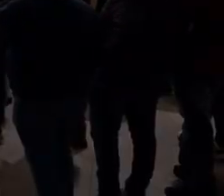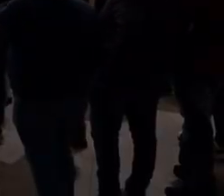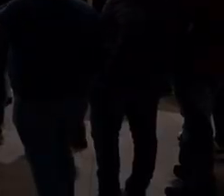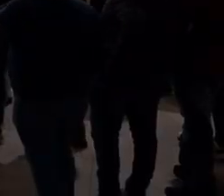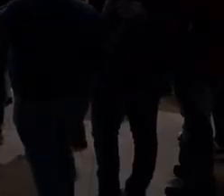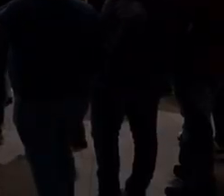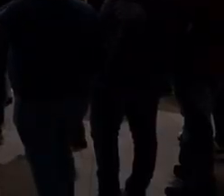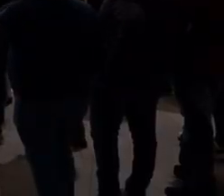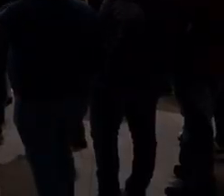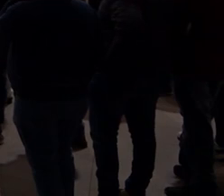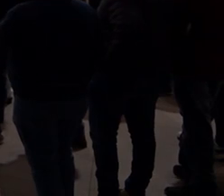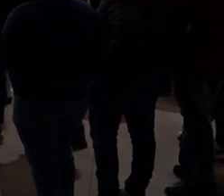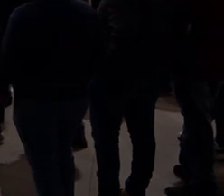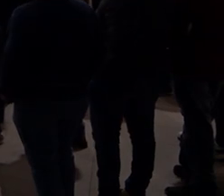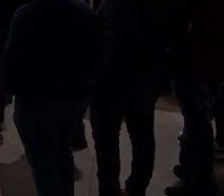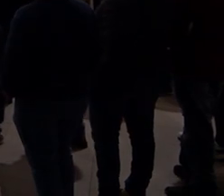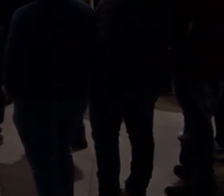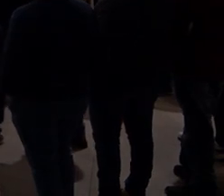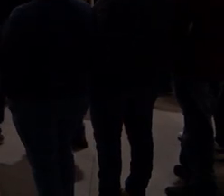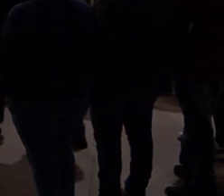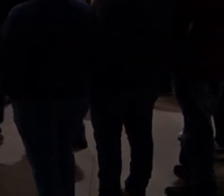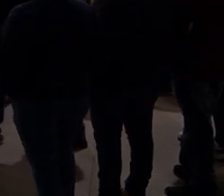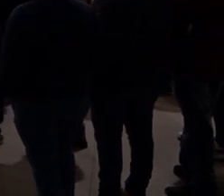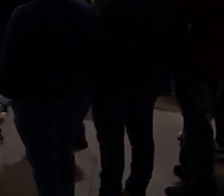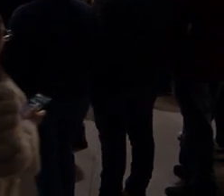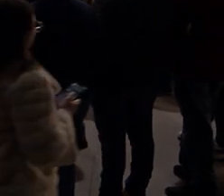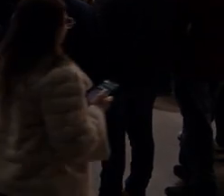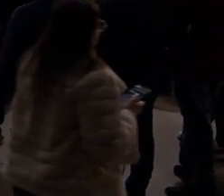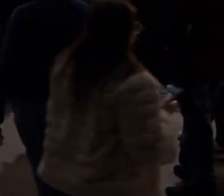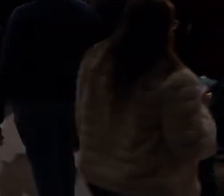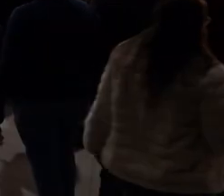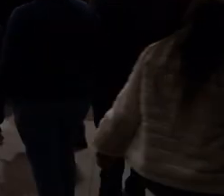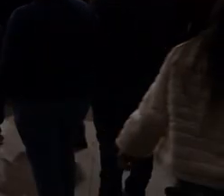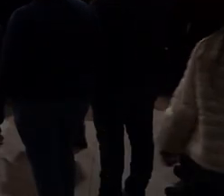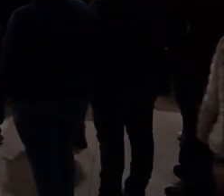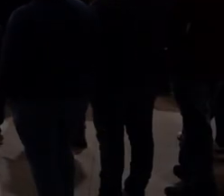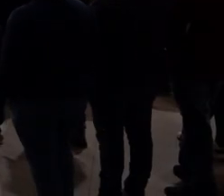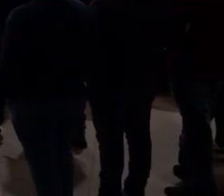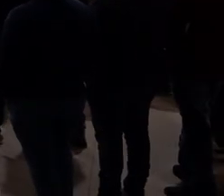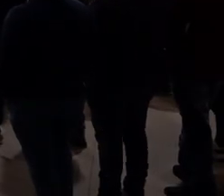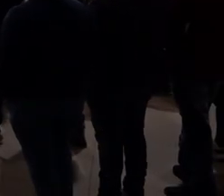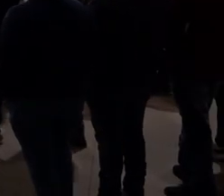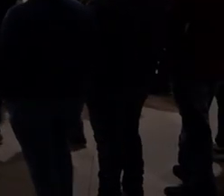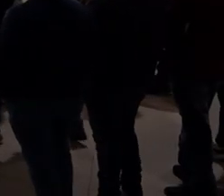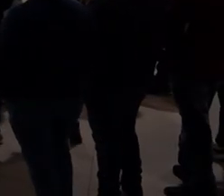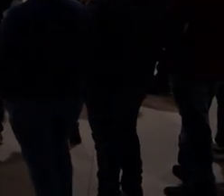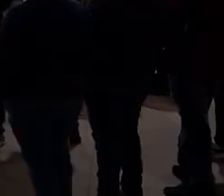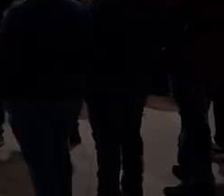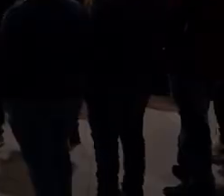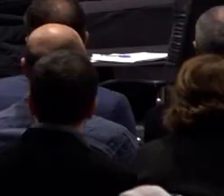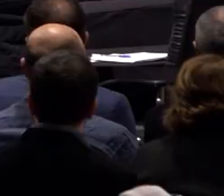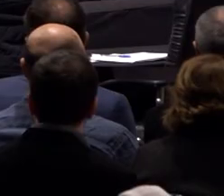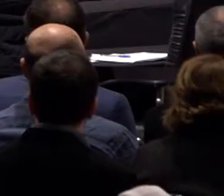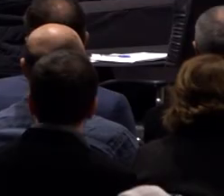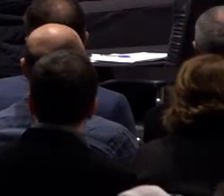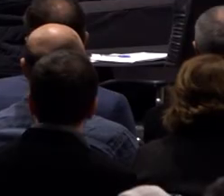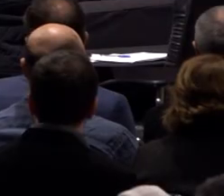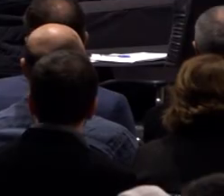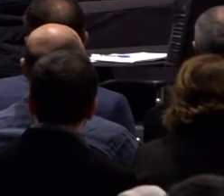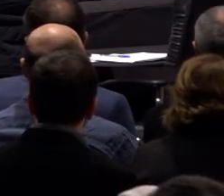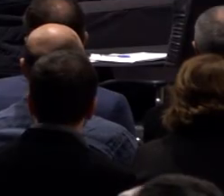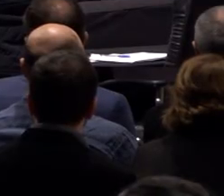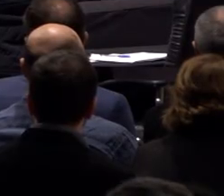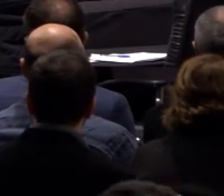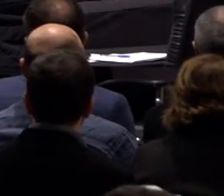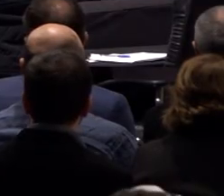Itinerante. Desta vez, as atividades parlamentares foram transferidas para Criciúma, no sul do estado. A